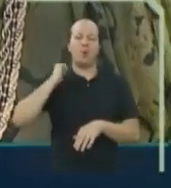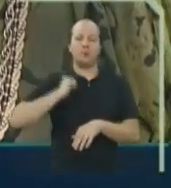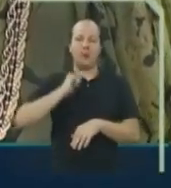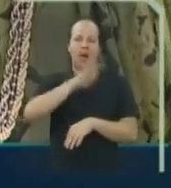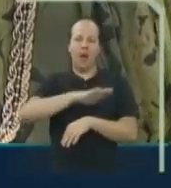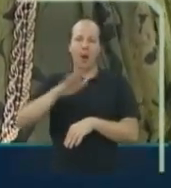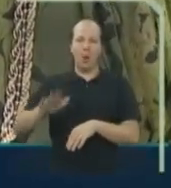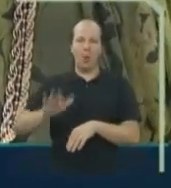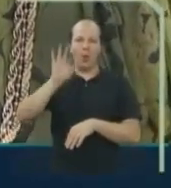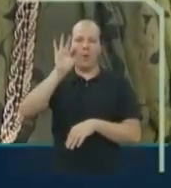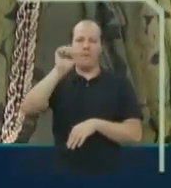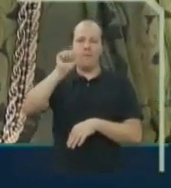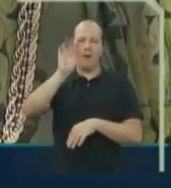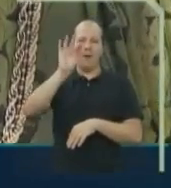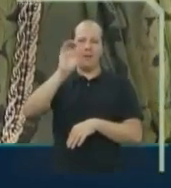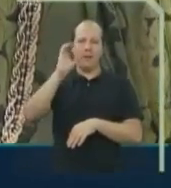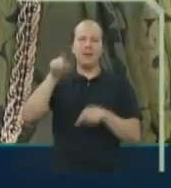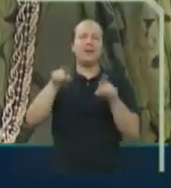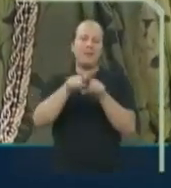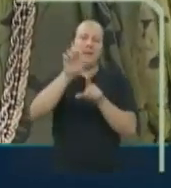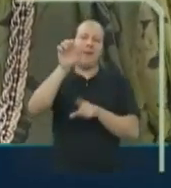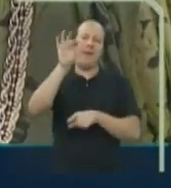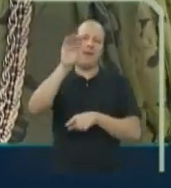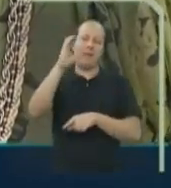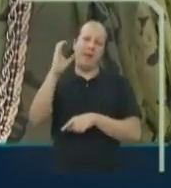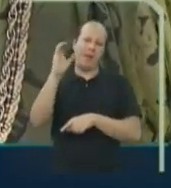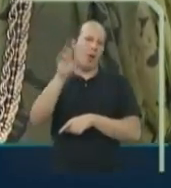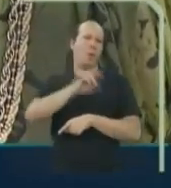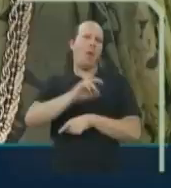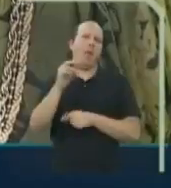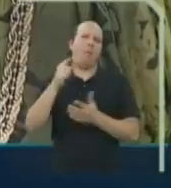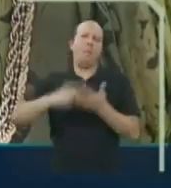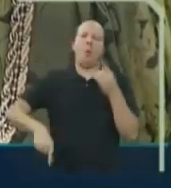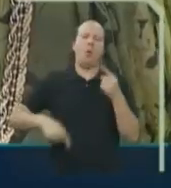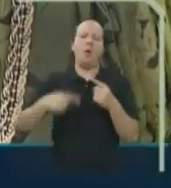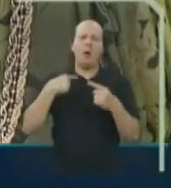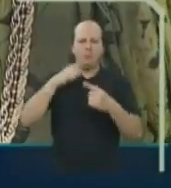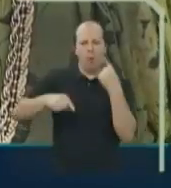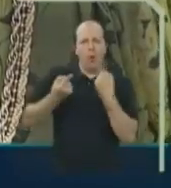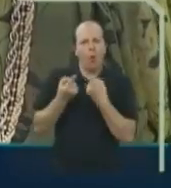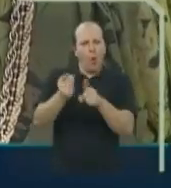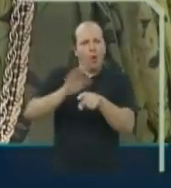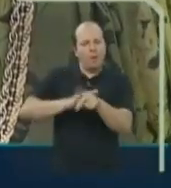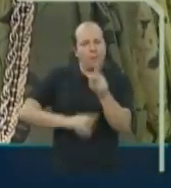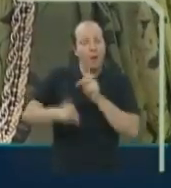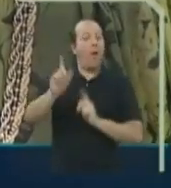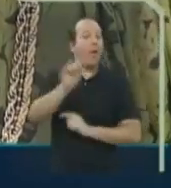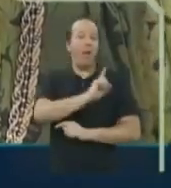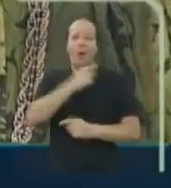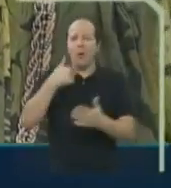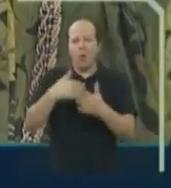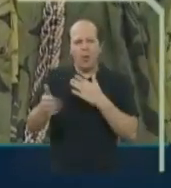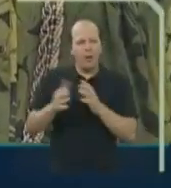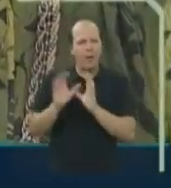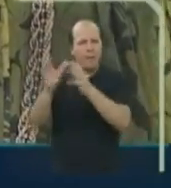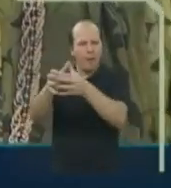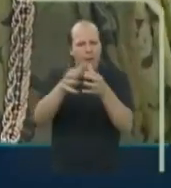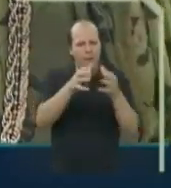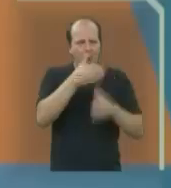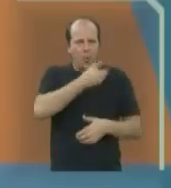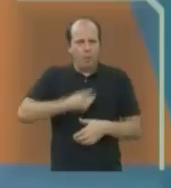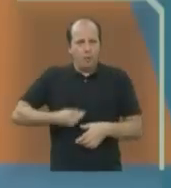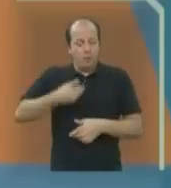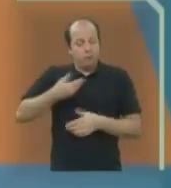e ETECs. Eu tenho certeza que eles vão aprovar. Não vão ser irresponsáveis de fazer uma coisa contra o povo de São Paulo, seja qualquer partido que vá governar o Estado de São